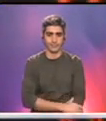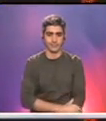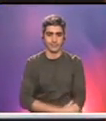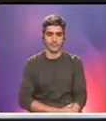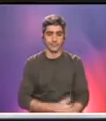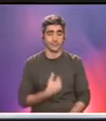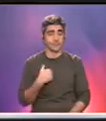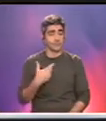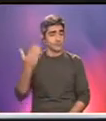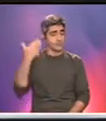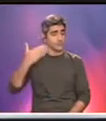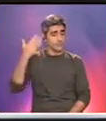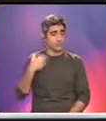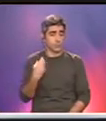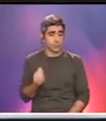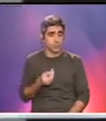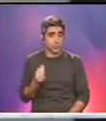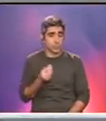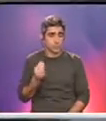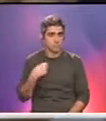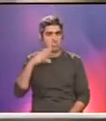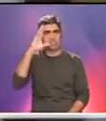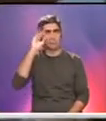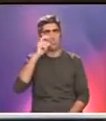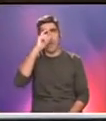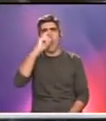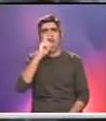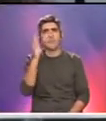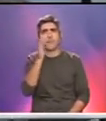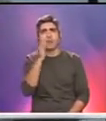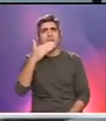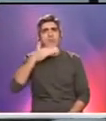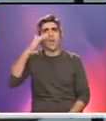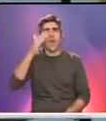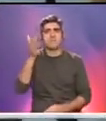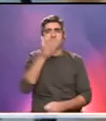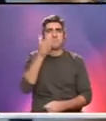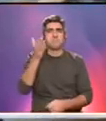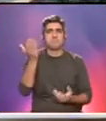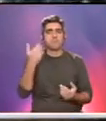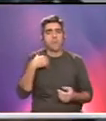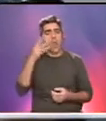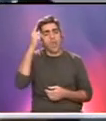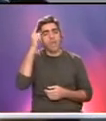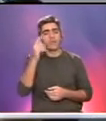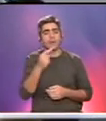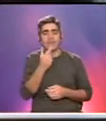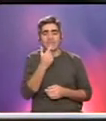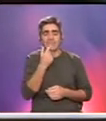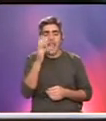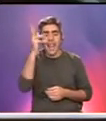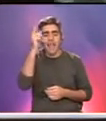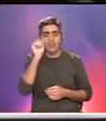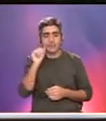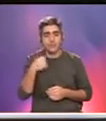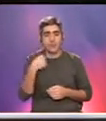Quando era mais pequeno, não sei ao certo a idade, eu não tinha dentes de leite. Eu partia